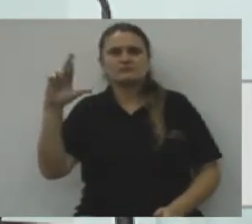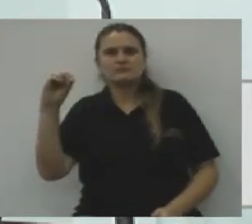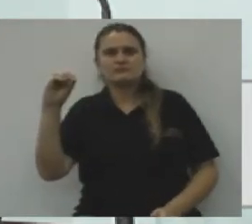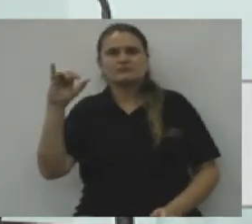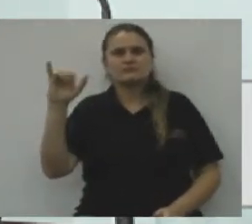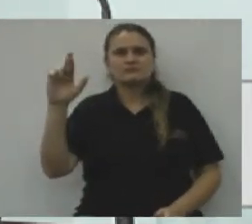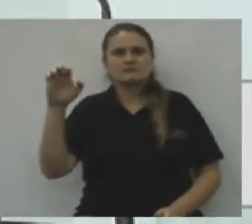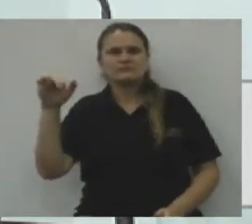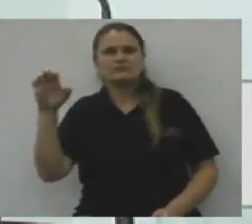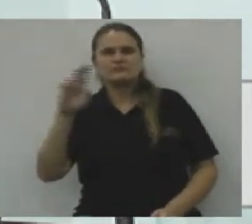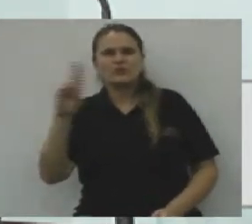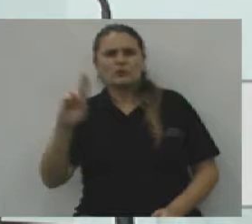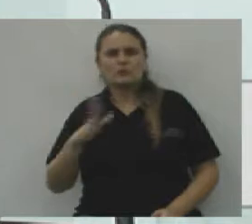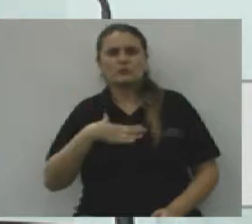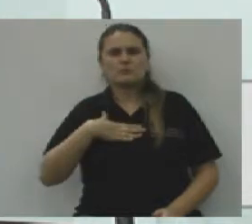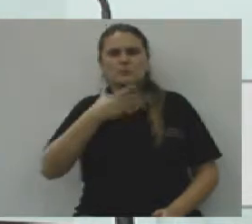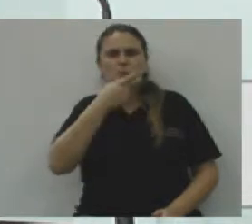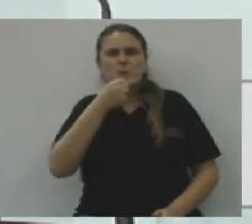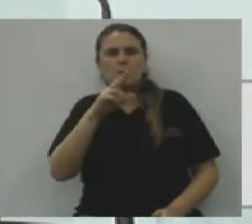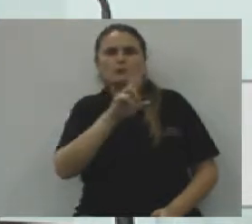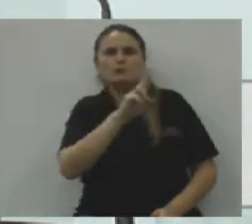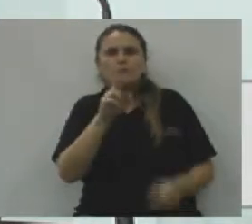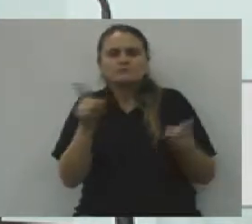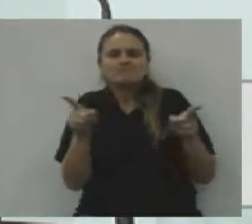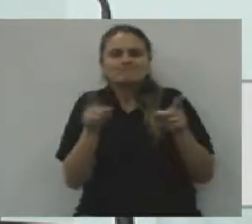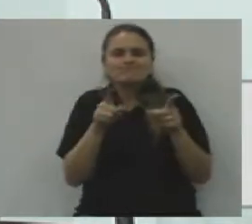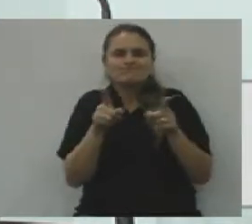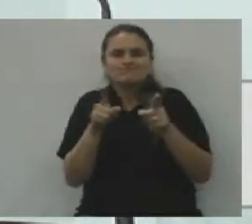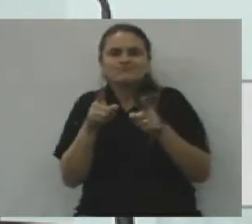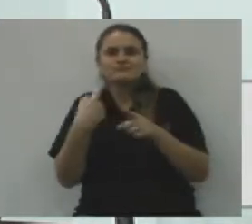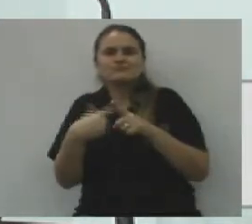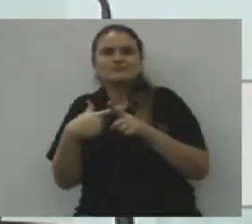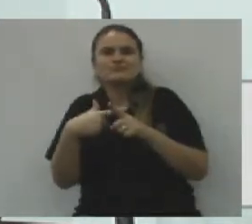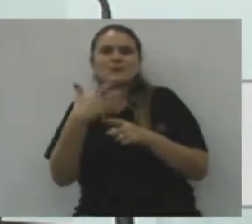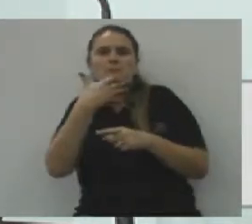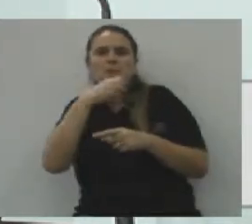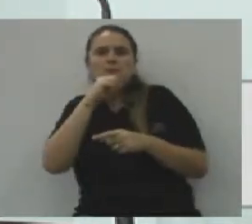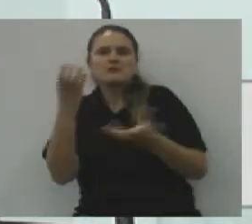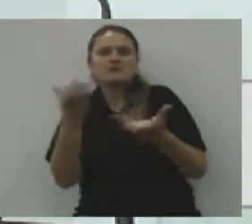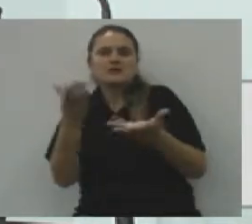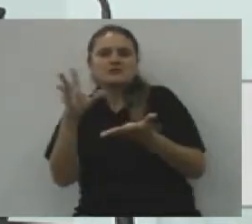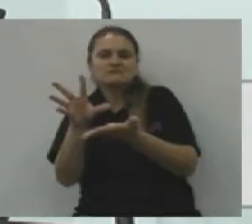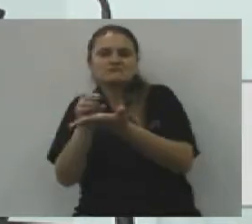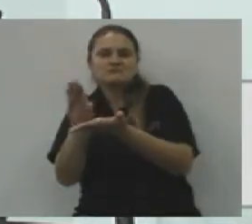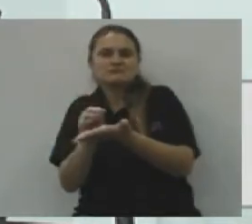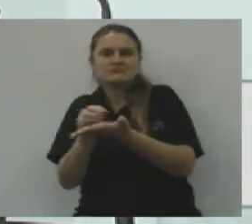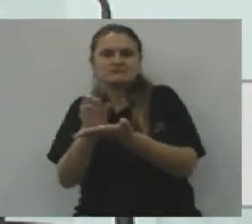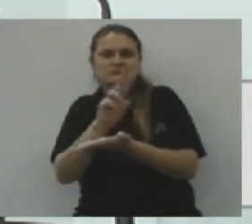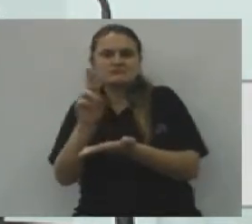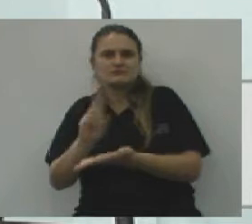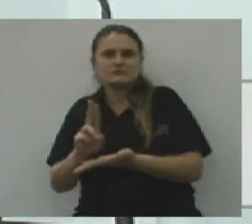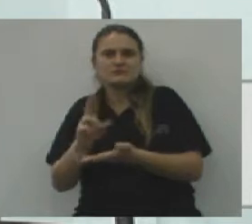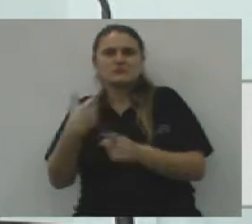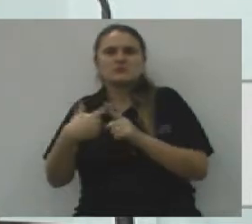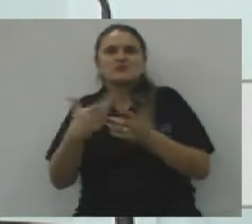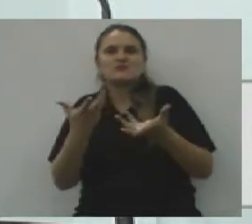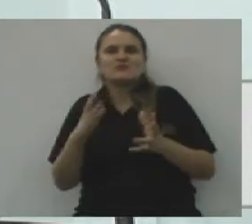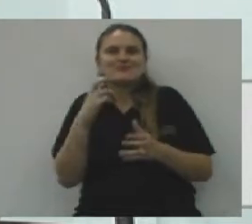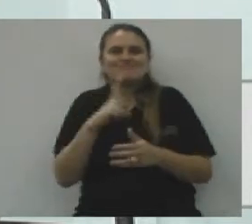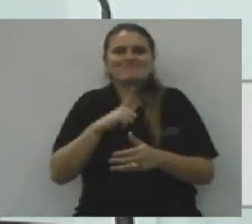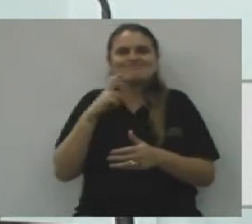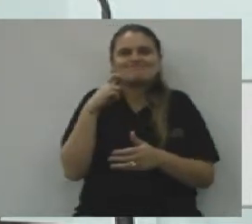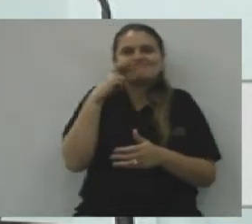Irene, nomes pequenos, Silvio, para que ele pudesse escrever e ninguém percebesse que ele não era